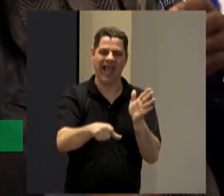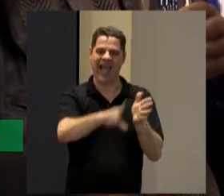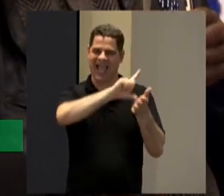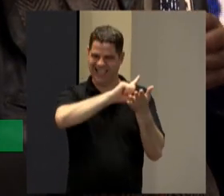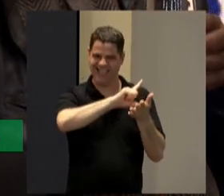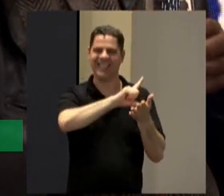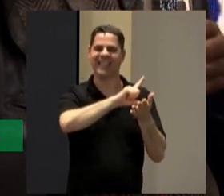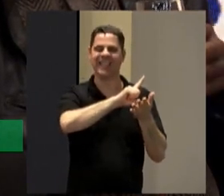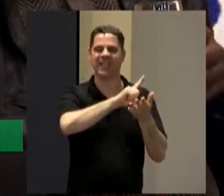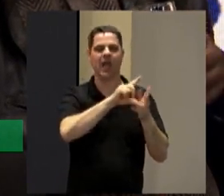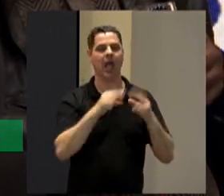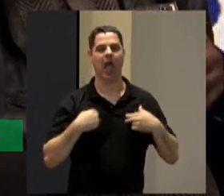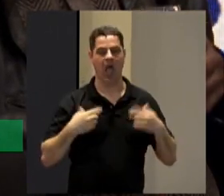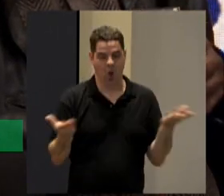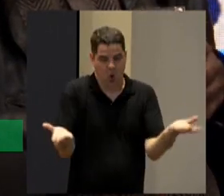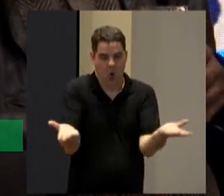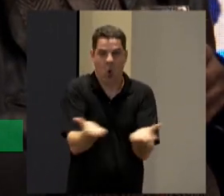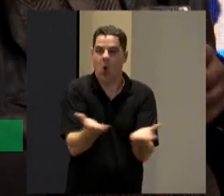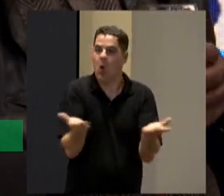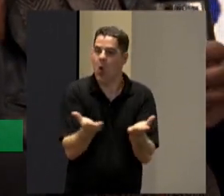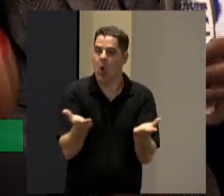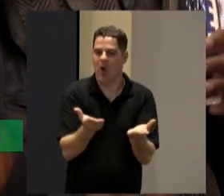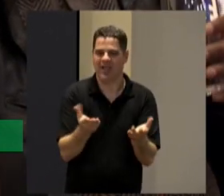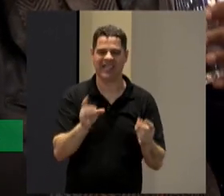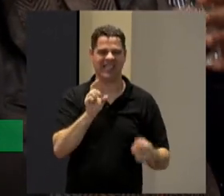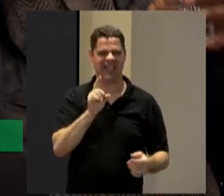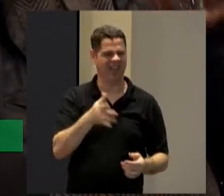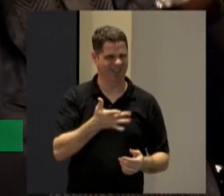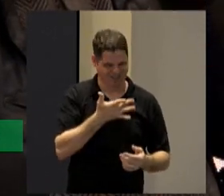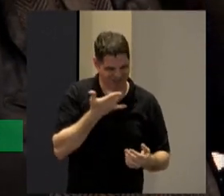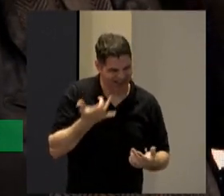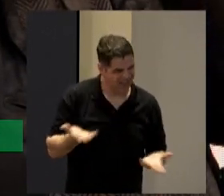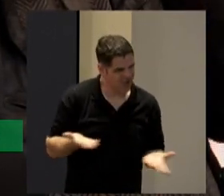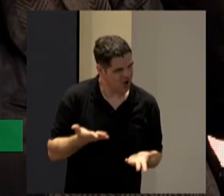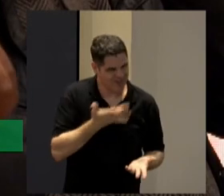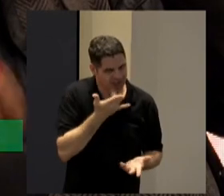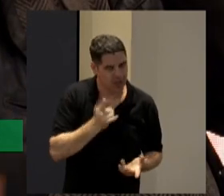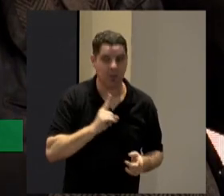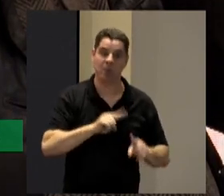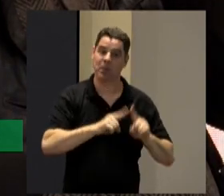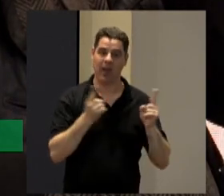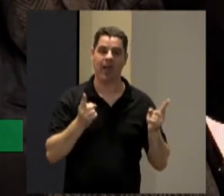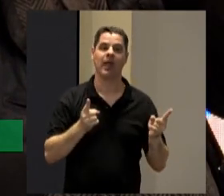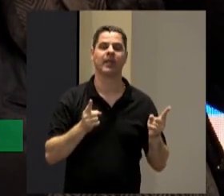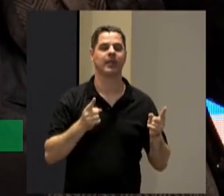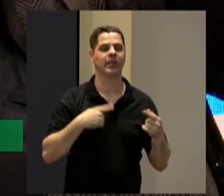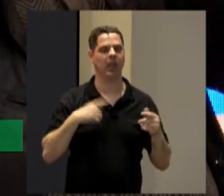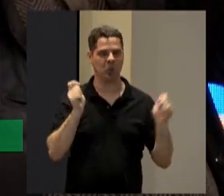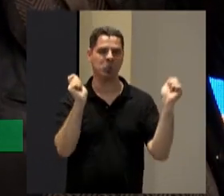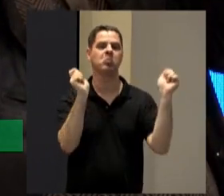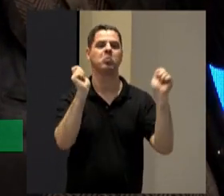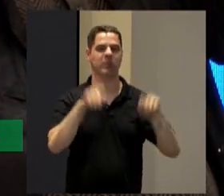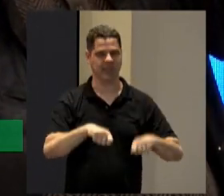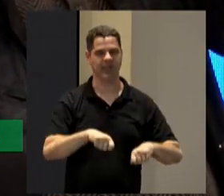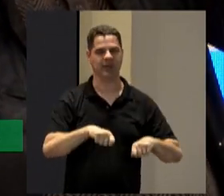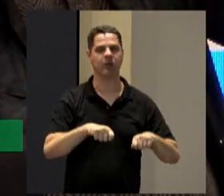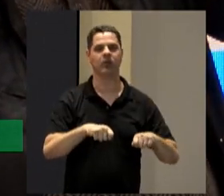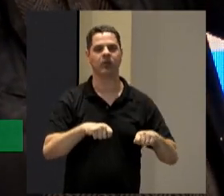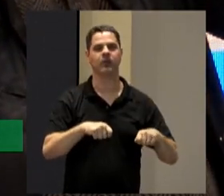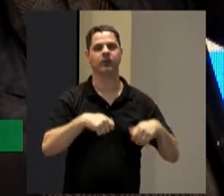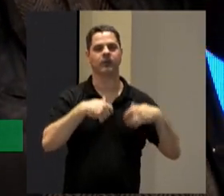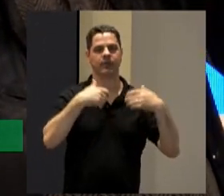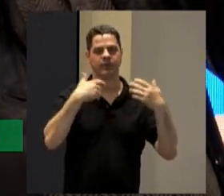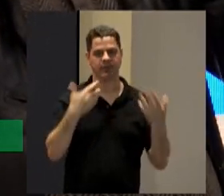lutas para que hoje, não que seja fácil, nunca é fácil, mas que fosse possível.